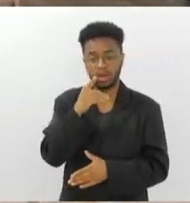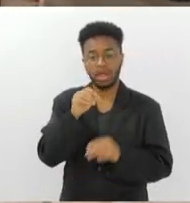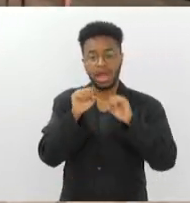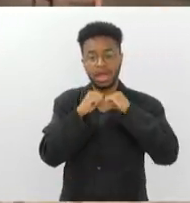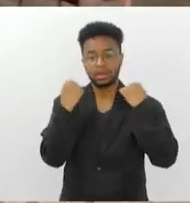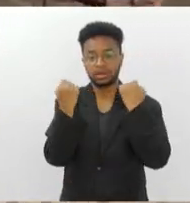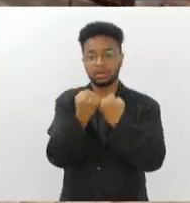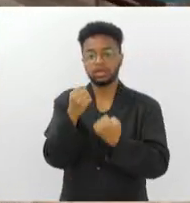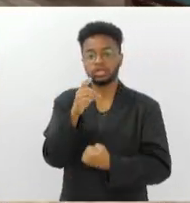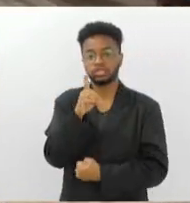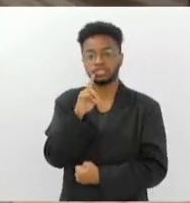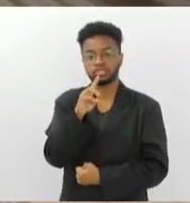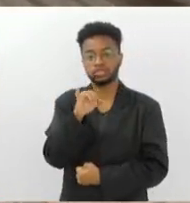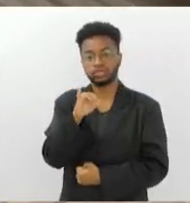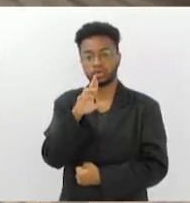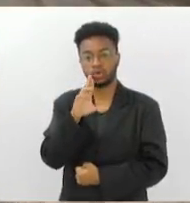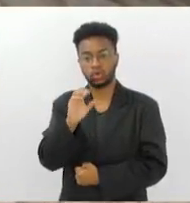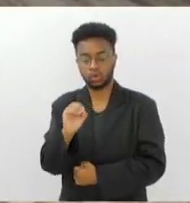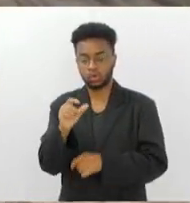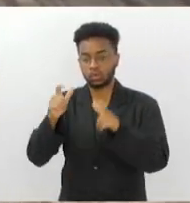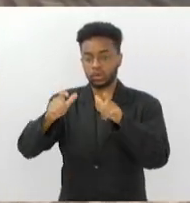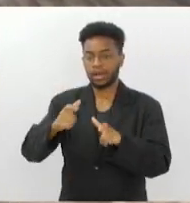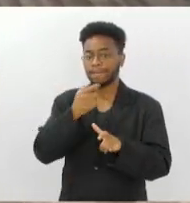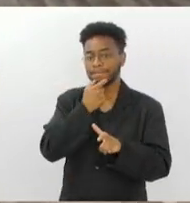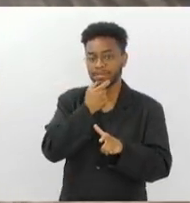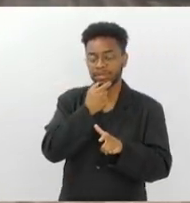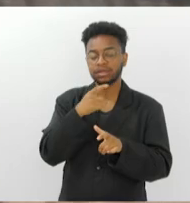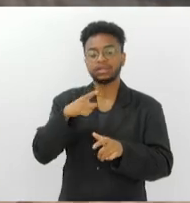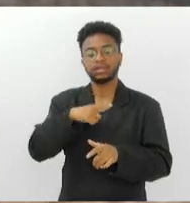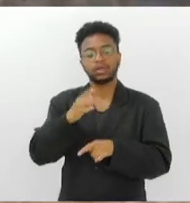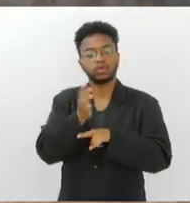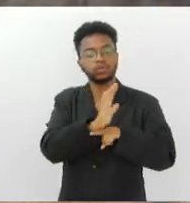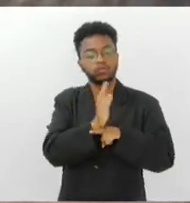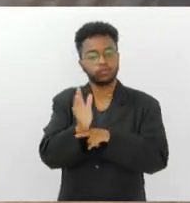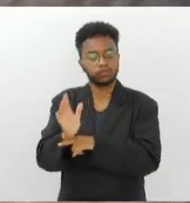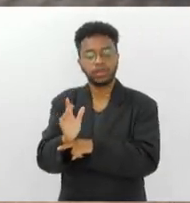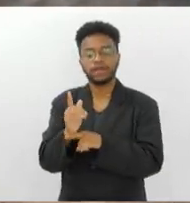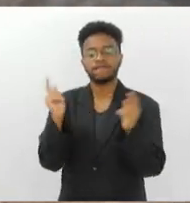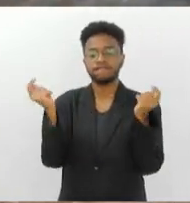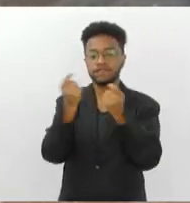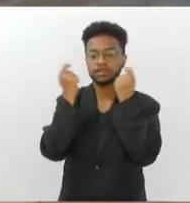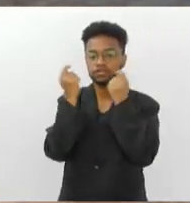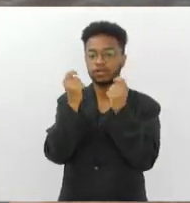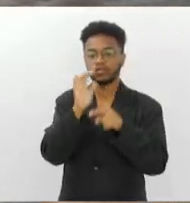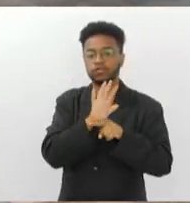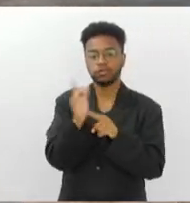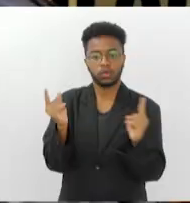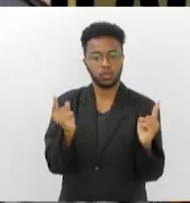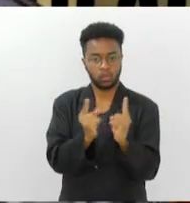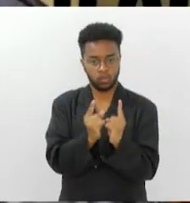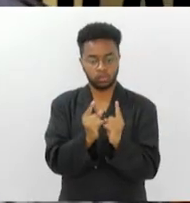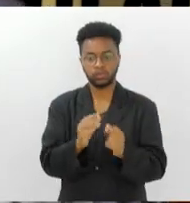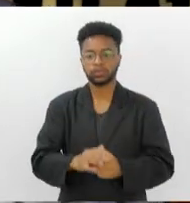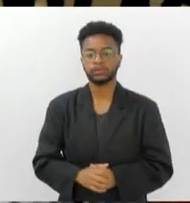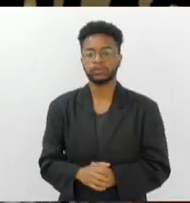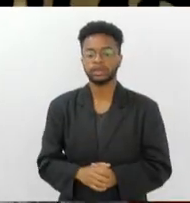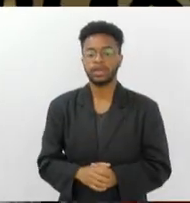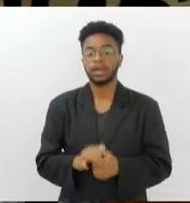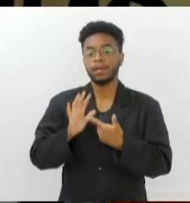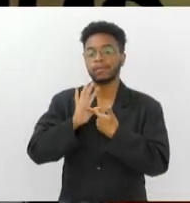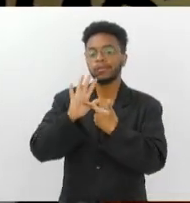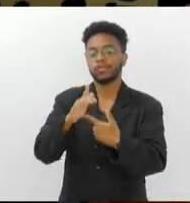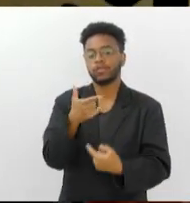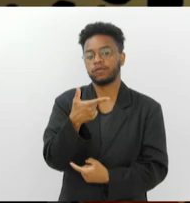de Crona, Penha Circular, o Cine Tia Nilda, terceiro festival de curtas. O evento vai exibir